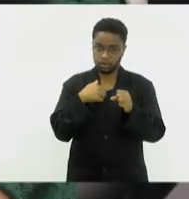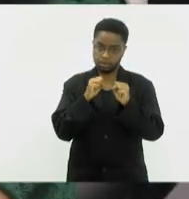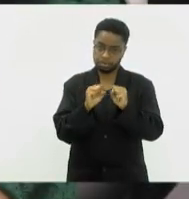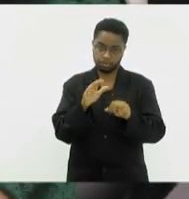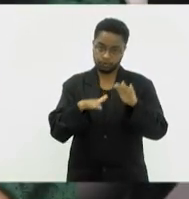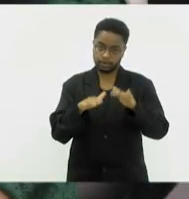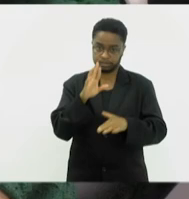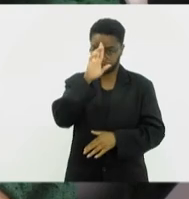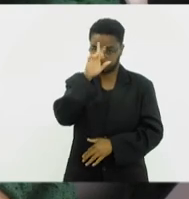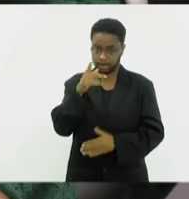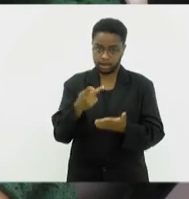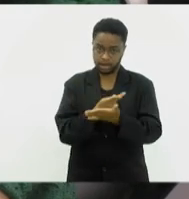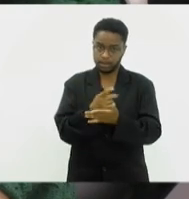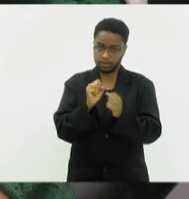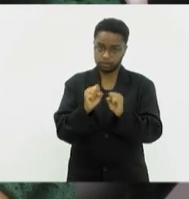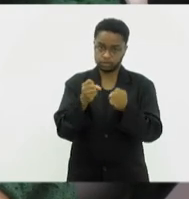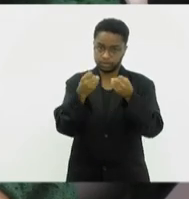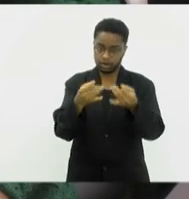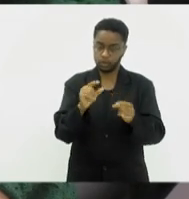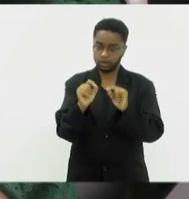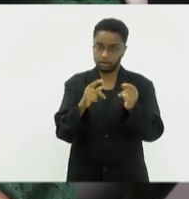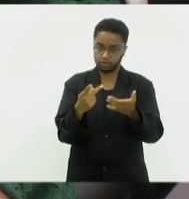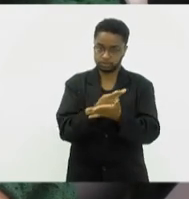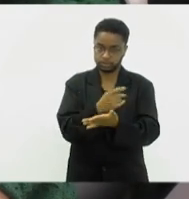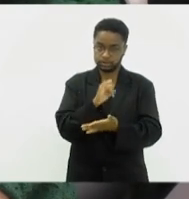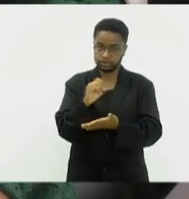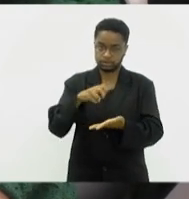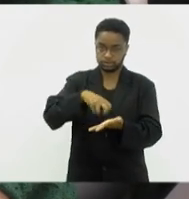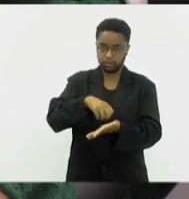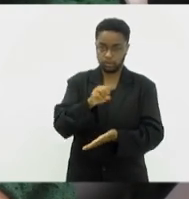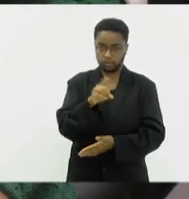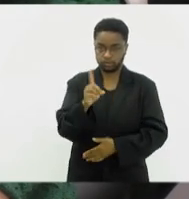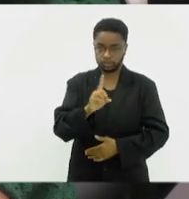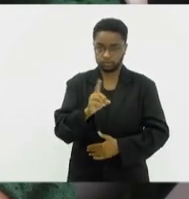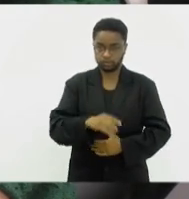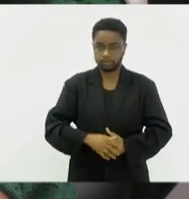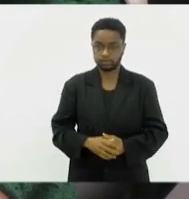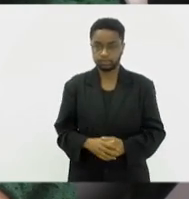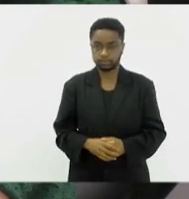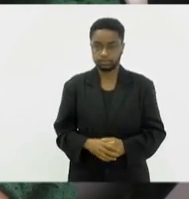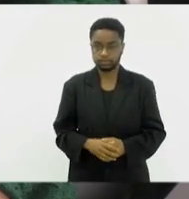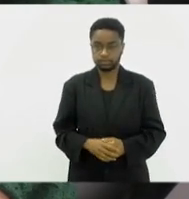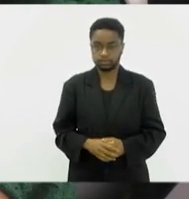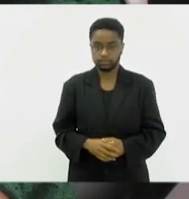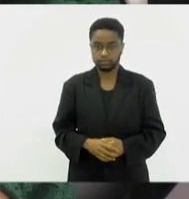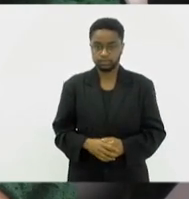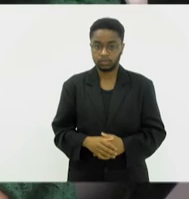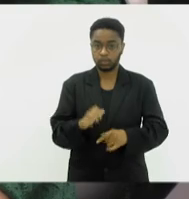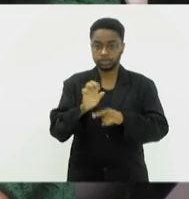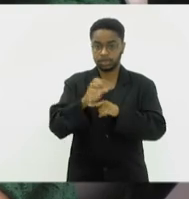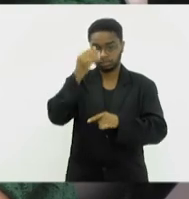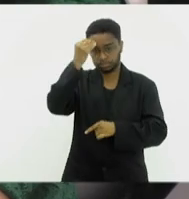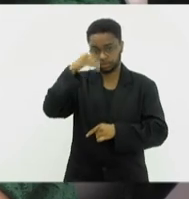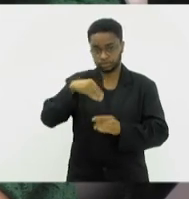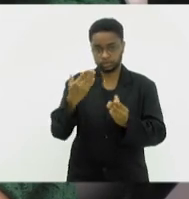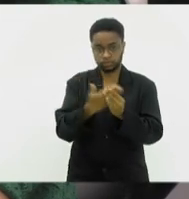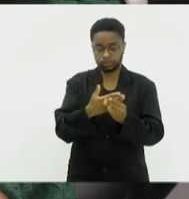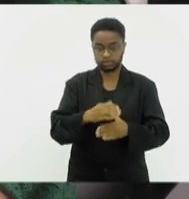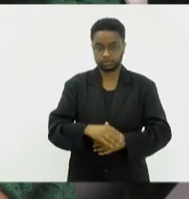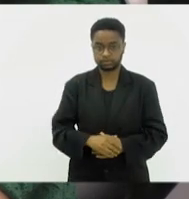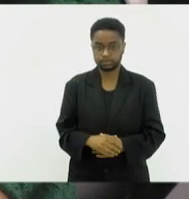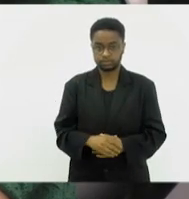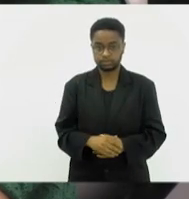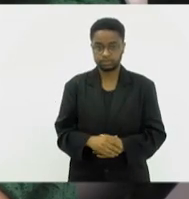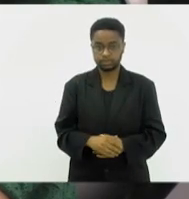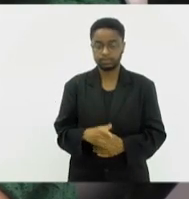pode explicar as circunstâncias que isso aconteceu, se o senhor foi condenado ou não, se o senhor foi preso ou não? Teve o Estado desistiu da ação.